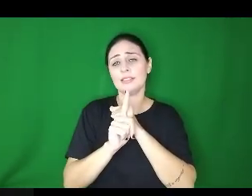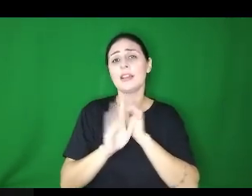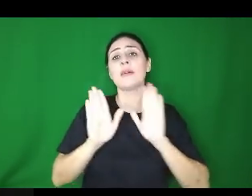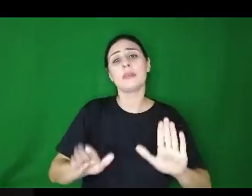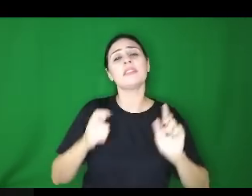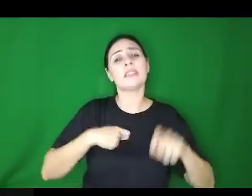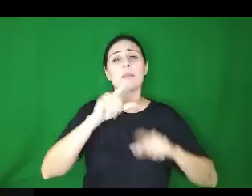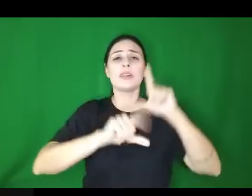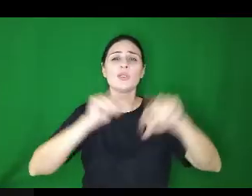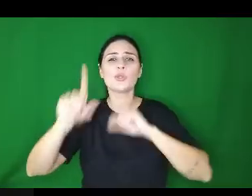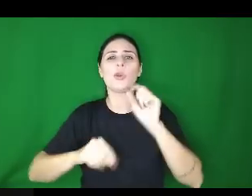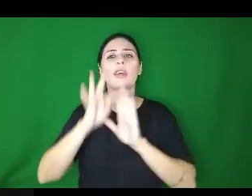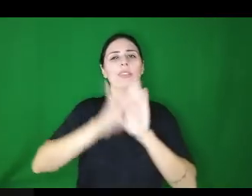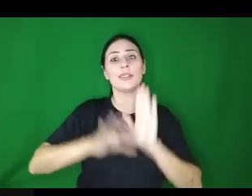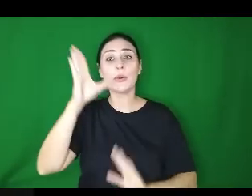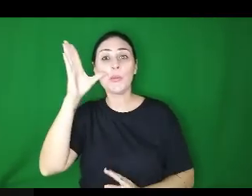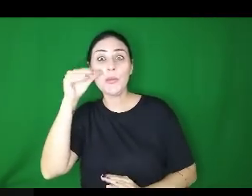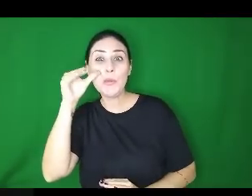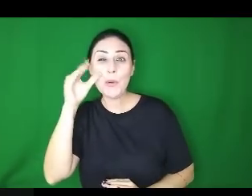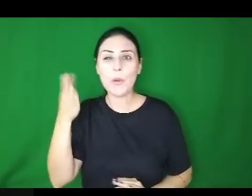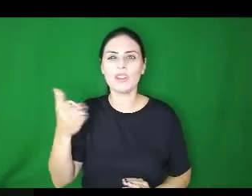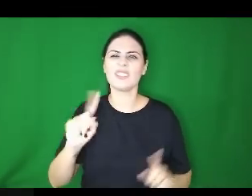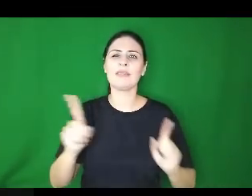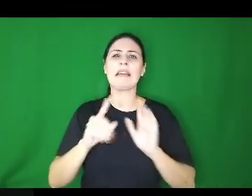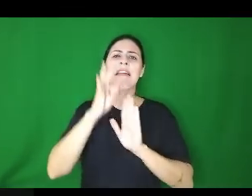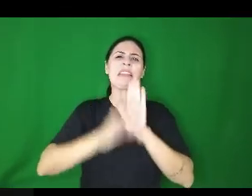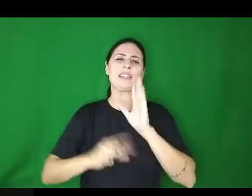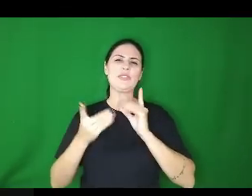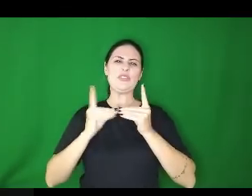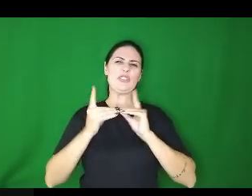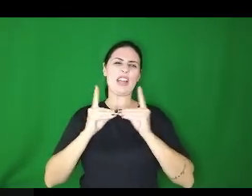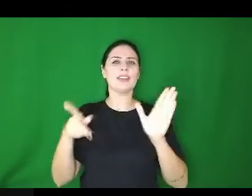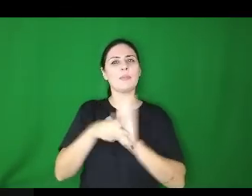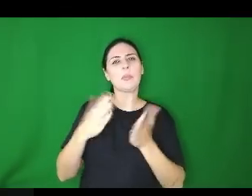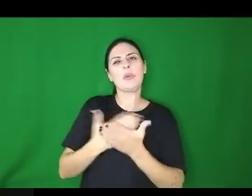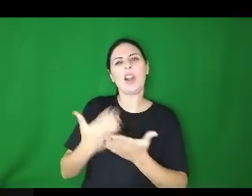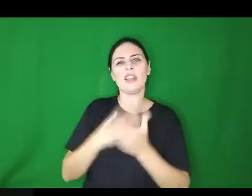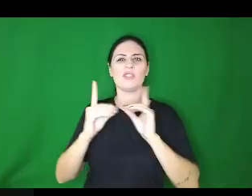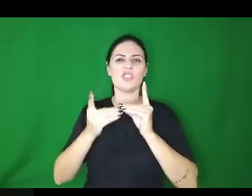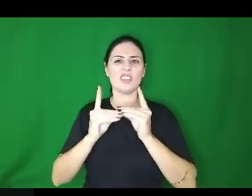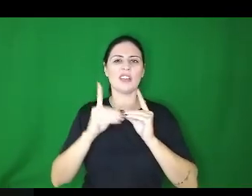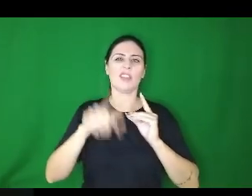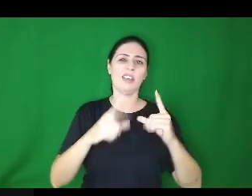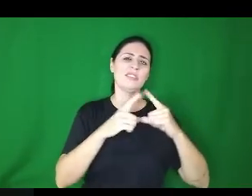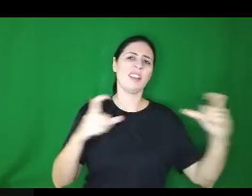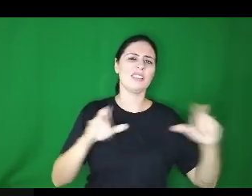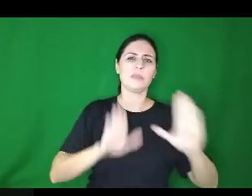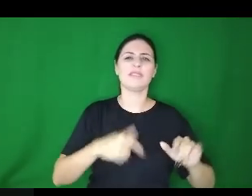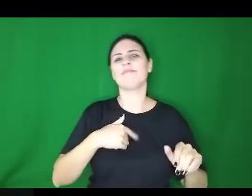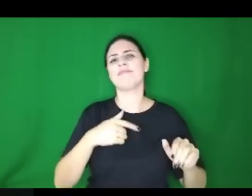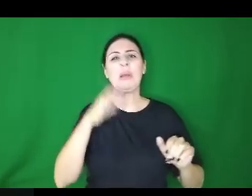tudo bem. Nisso daqui, a gente pode, então, enfatizar aqueles campos de atuação mesmo, que leitura do quê?